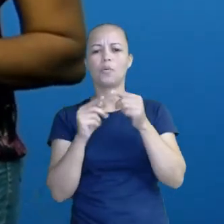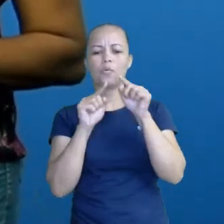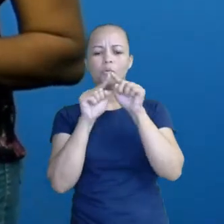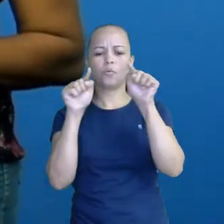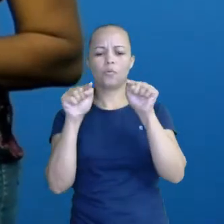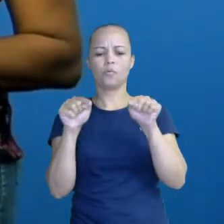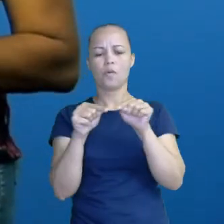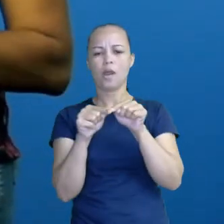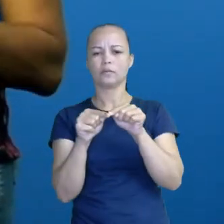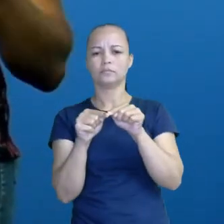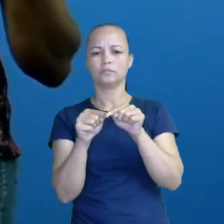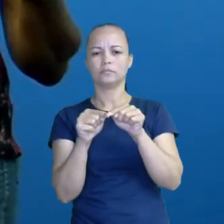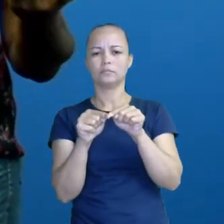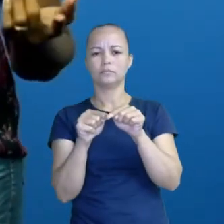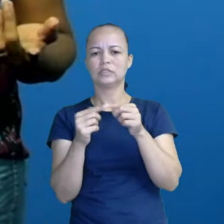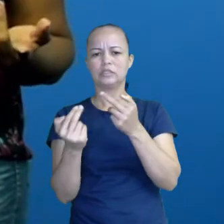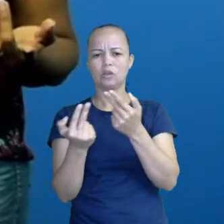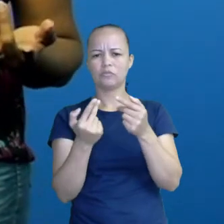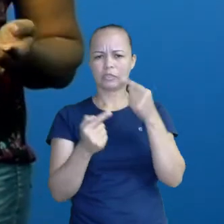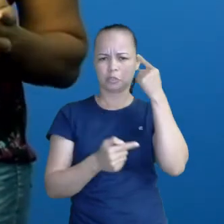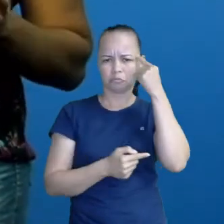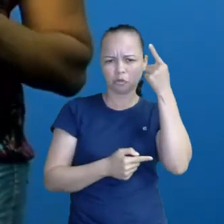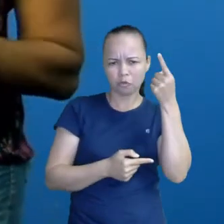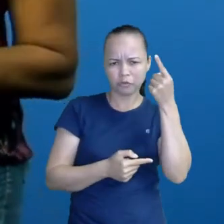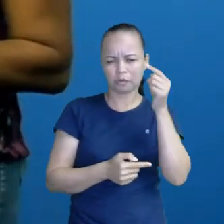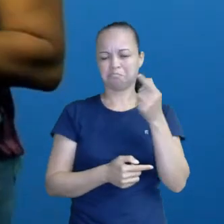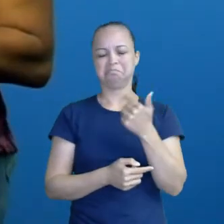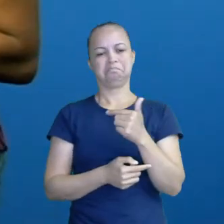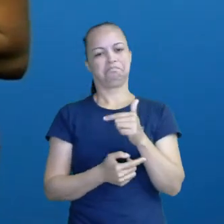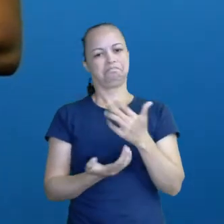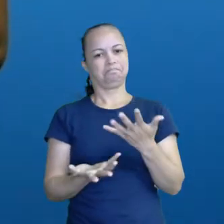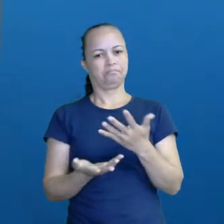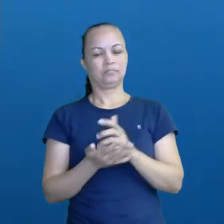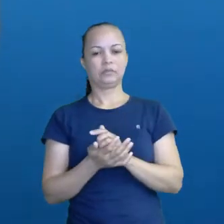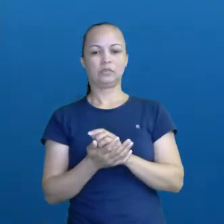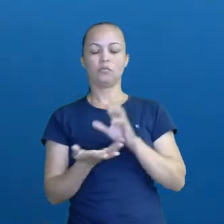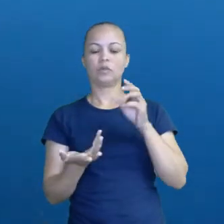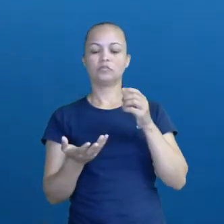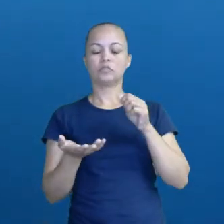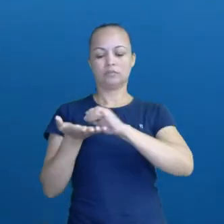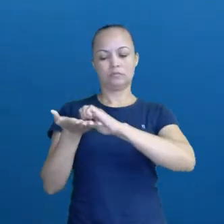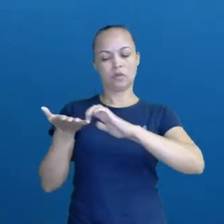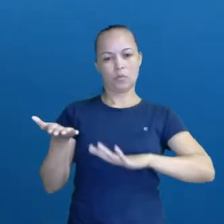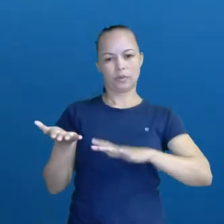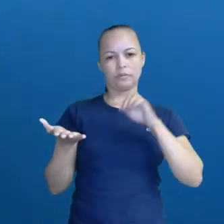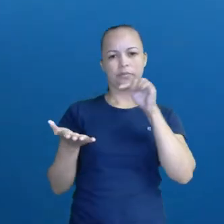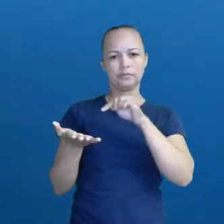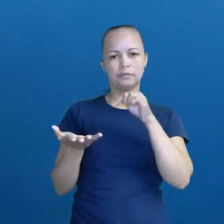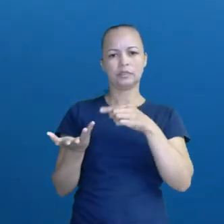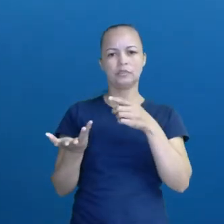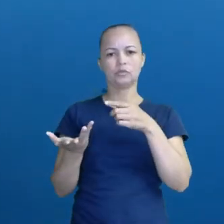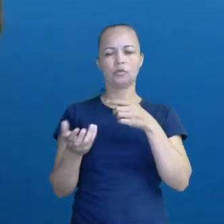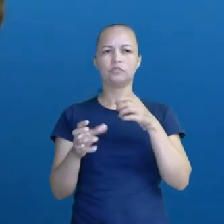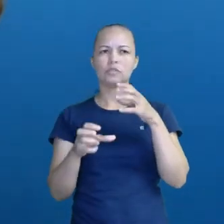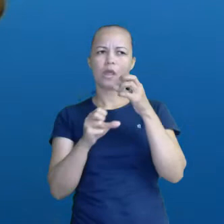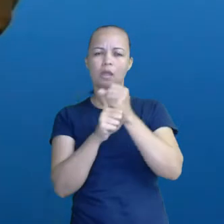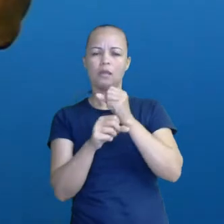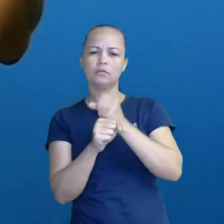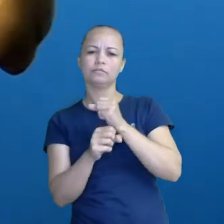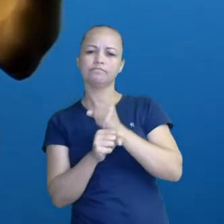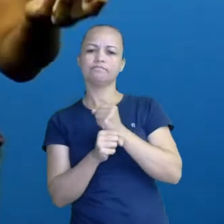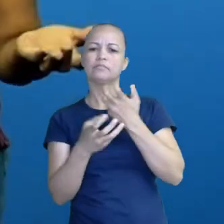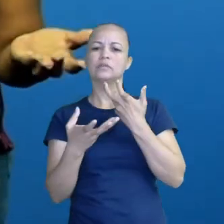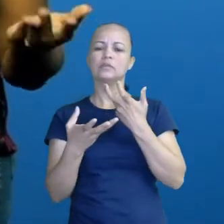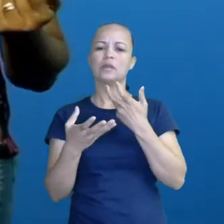quadrado Então não vai ter dúvida Quando você pegar um exercício onde você for calcular